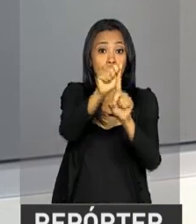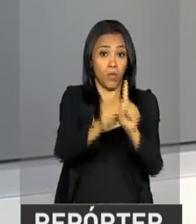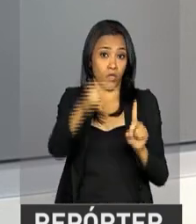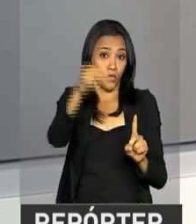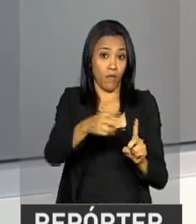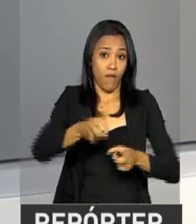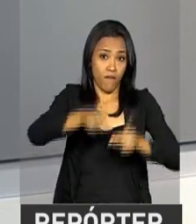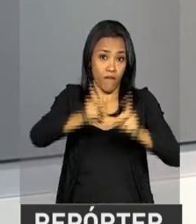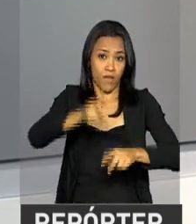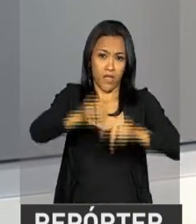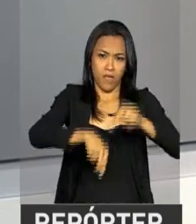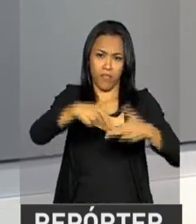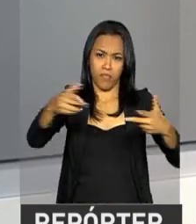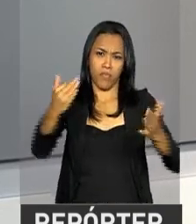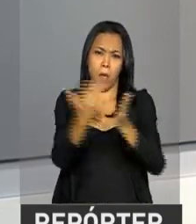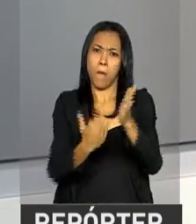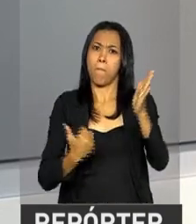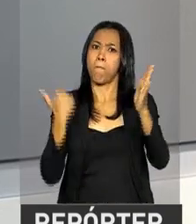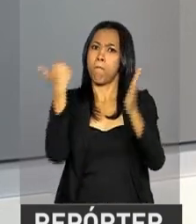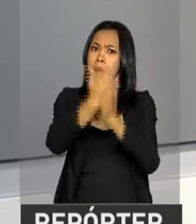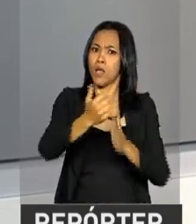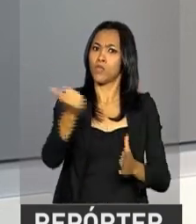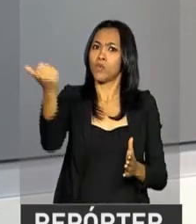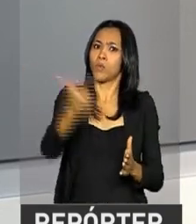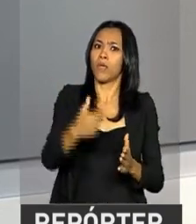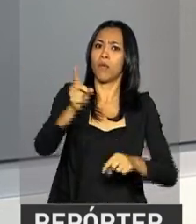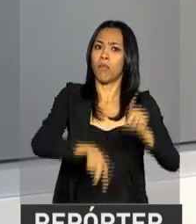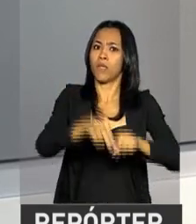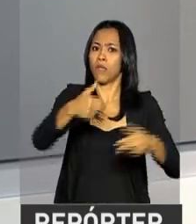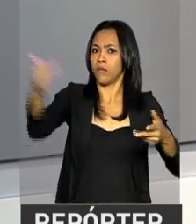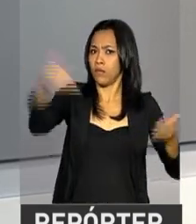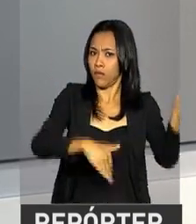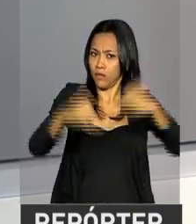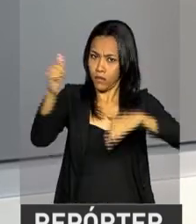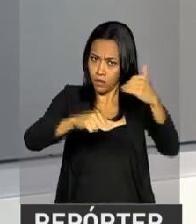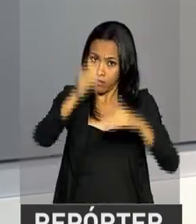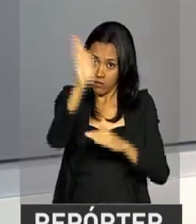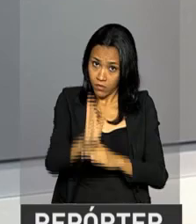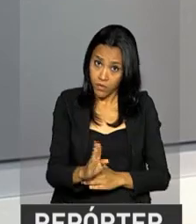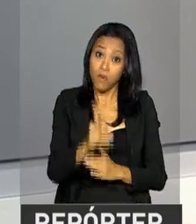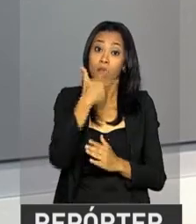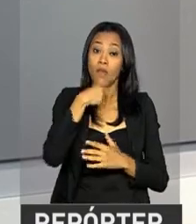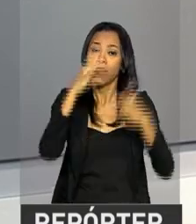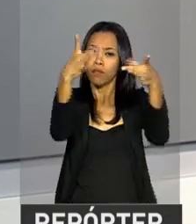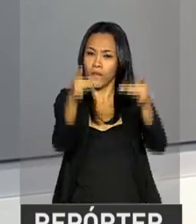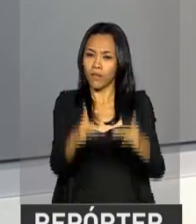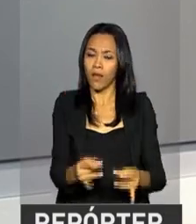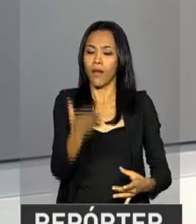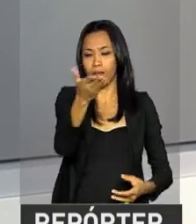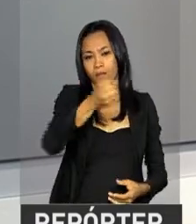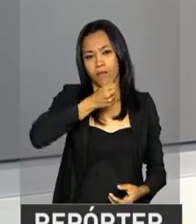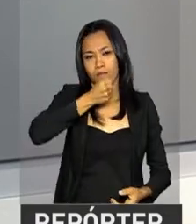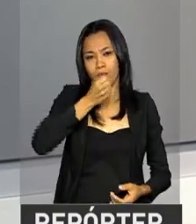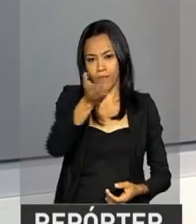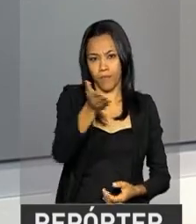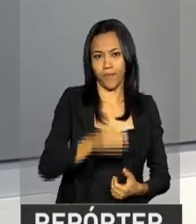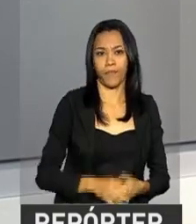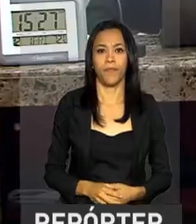brasileiras ultrapassaram as importações em mais de 3 bilhões de dólares. Quem detalha os números é o repórter Pablo